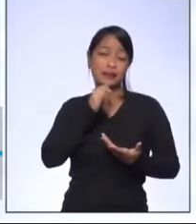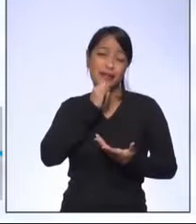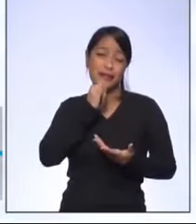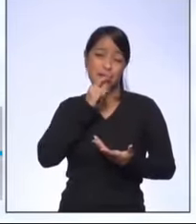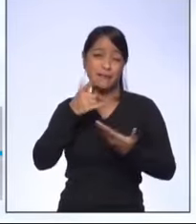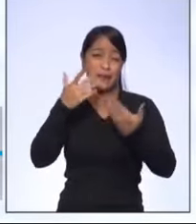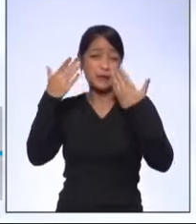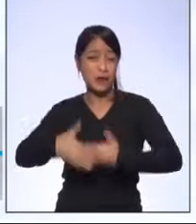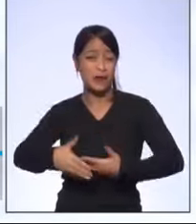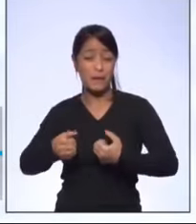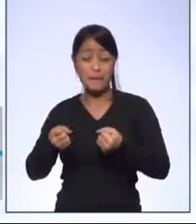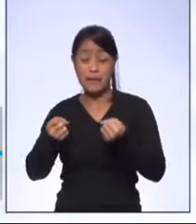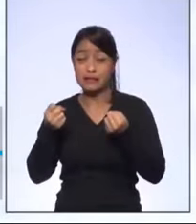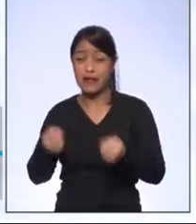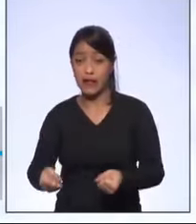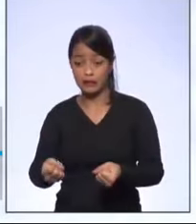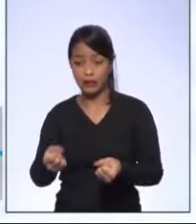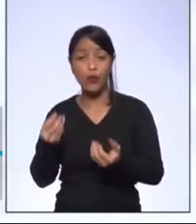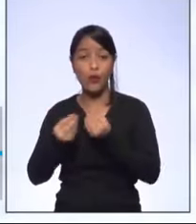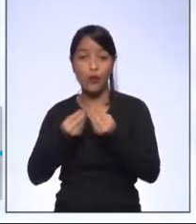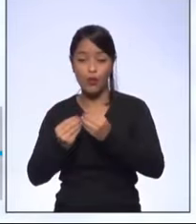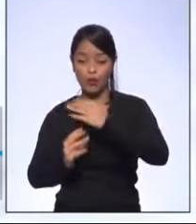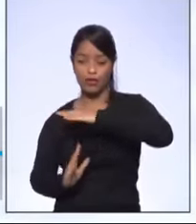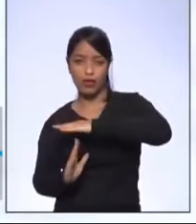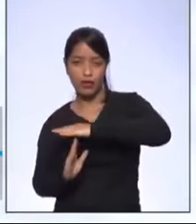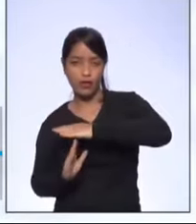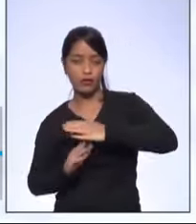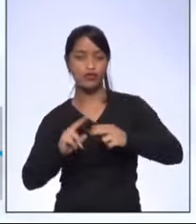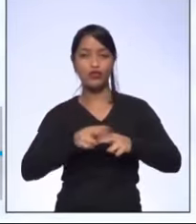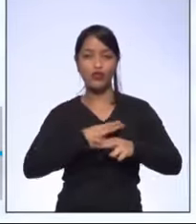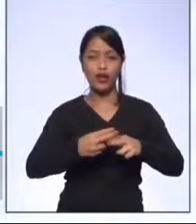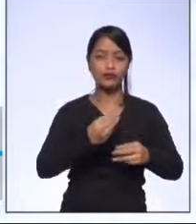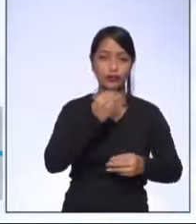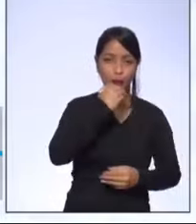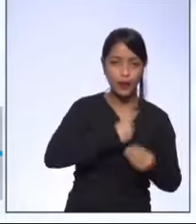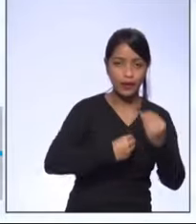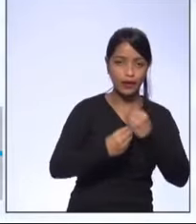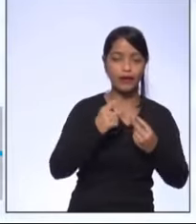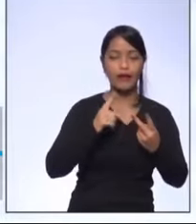lá, dá um tempo, abre seu chocolatinho, come, toma um pouco d'água